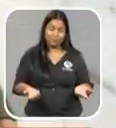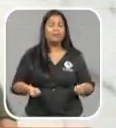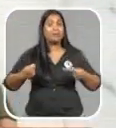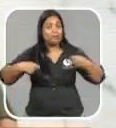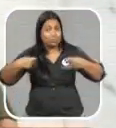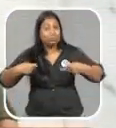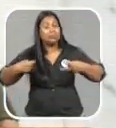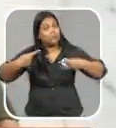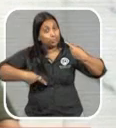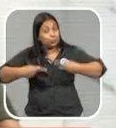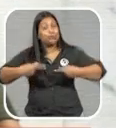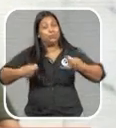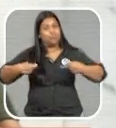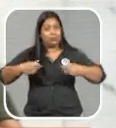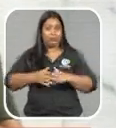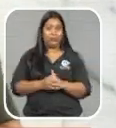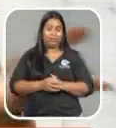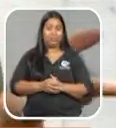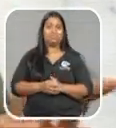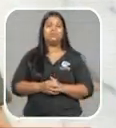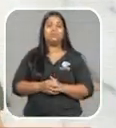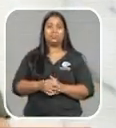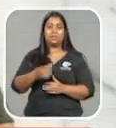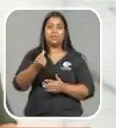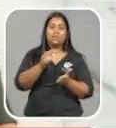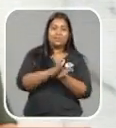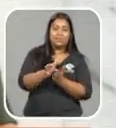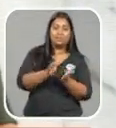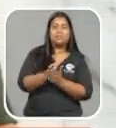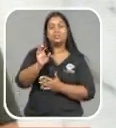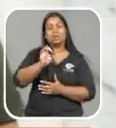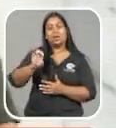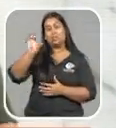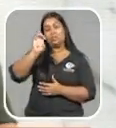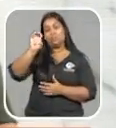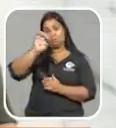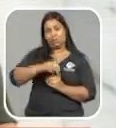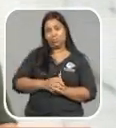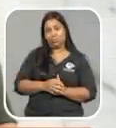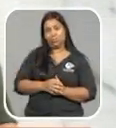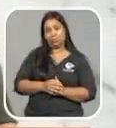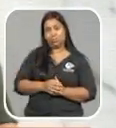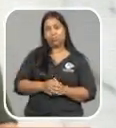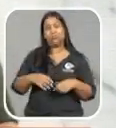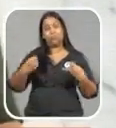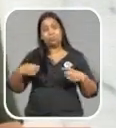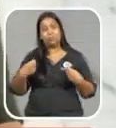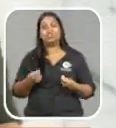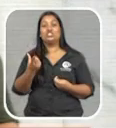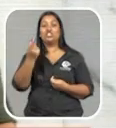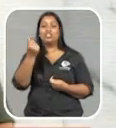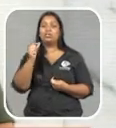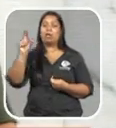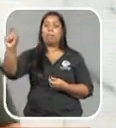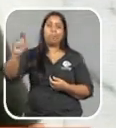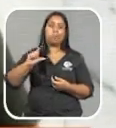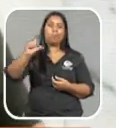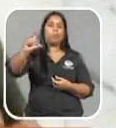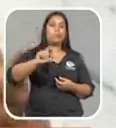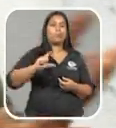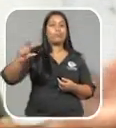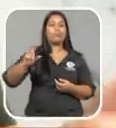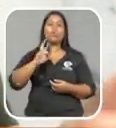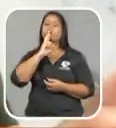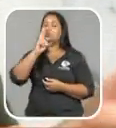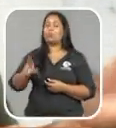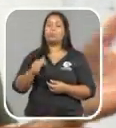financiar o Estado. E para financiar o Estado, você tem que desconcentrar a renda, não tem outra solução. Isso não é papo de comunista, sim, nem não. De